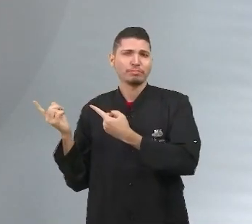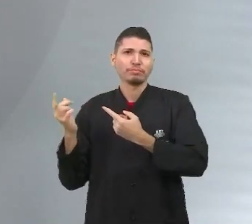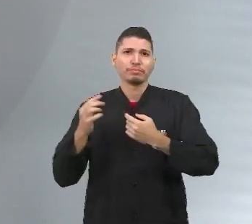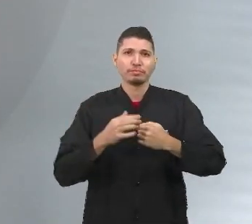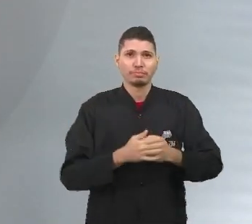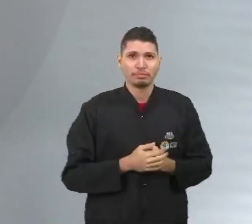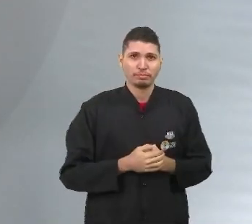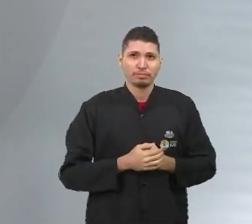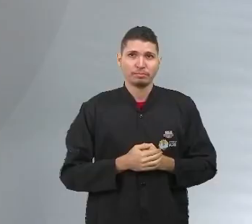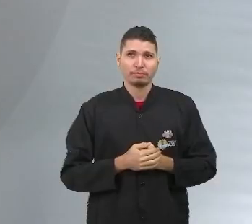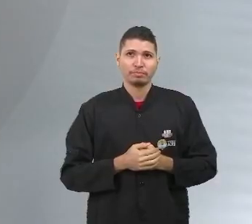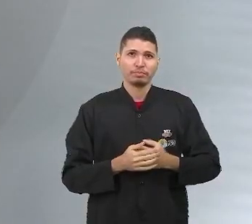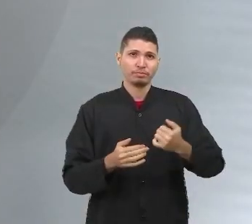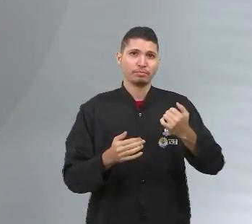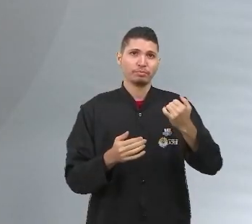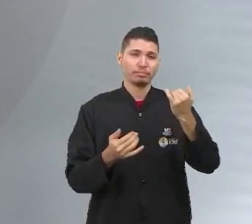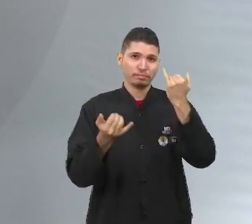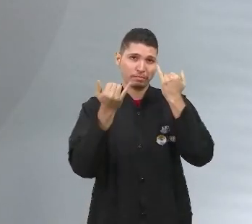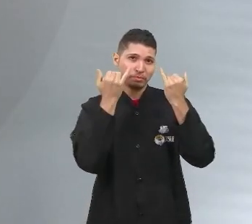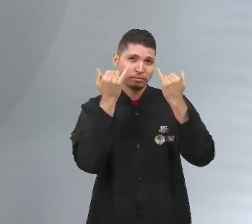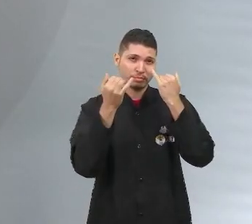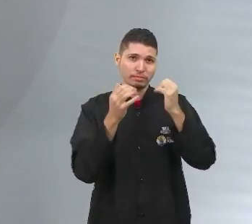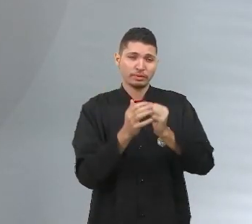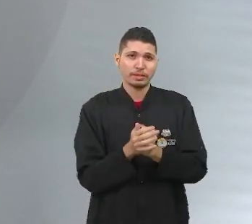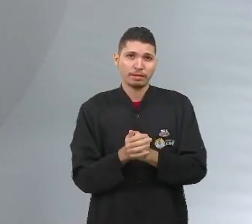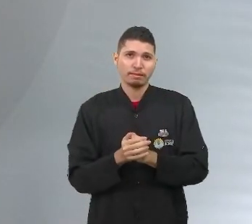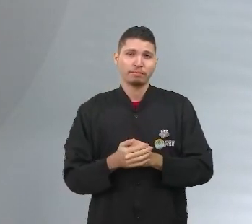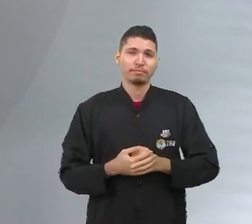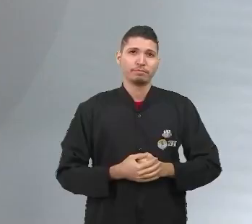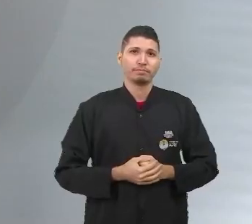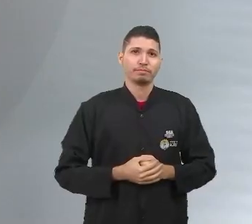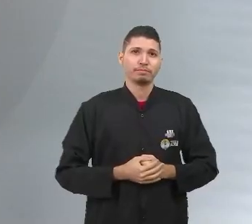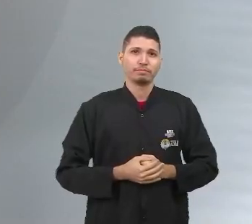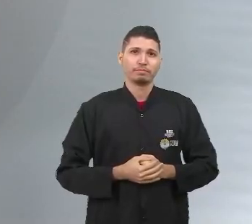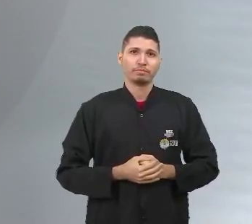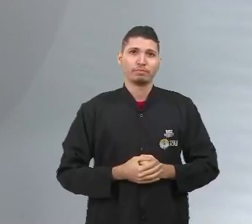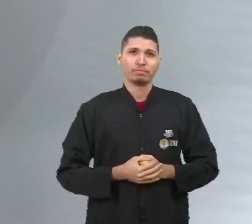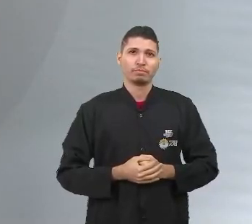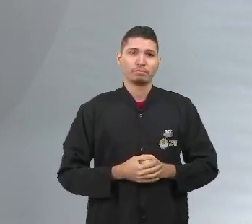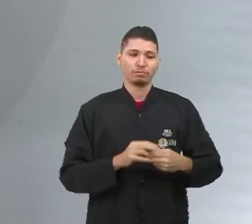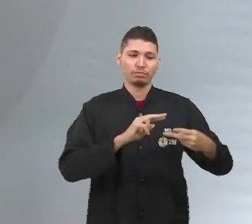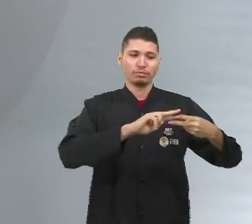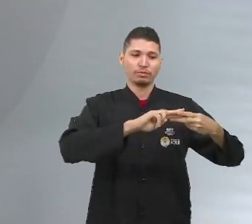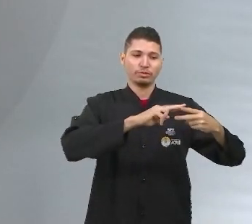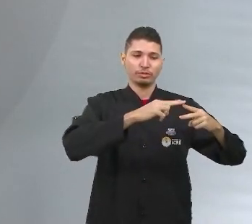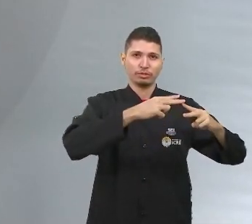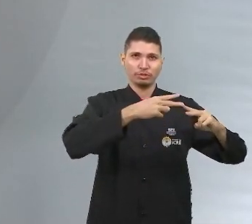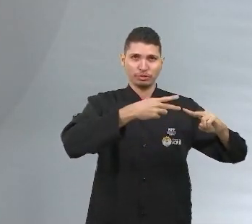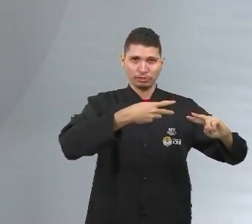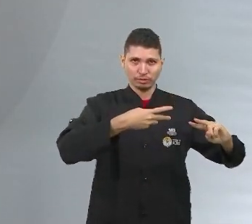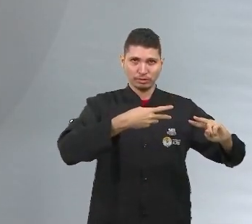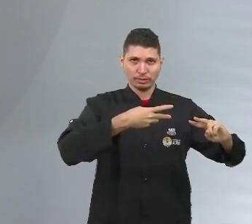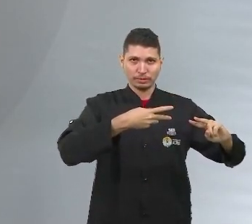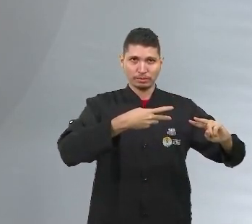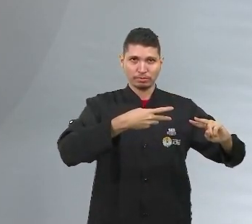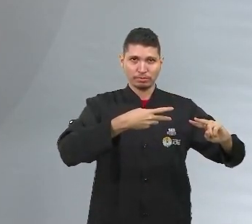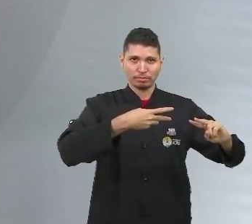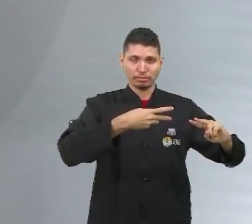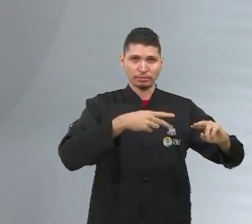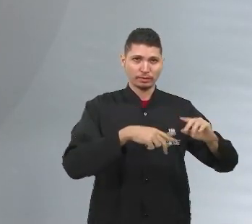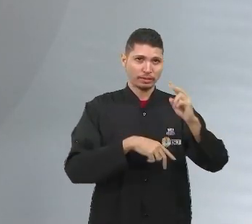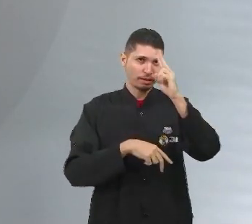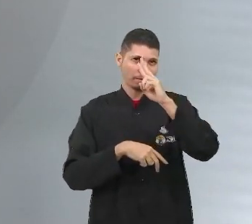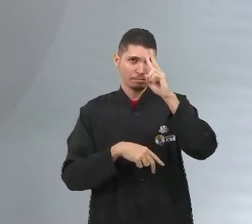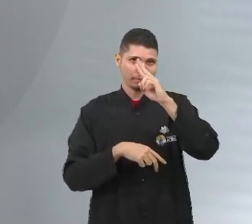a informação formada a partir do DNA. Só lembrando da síntese de